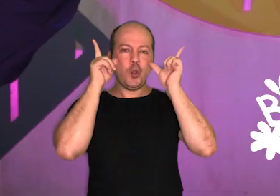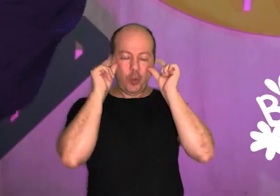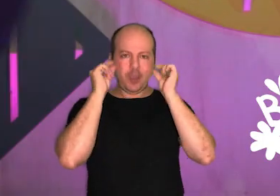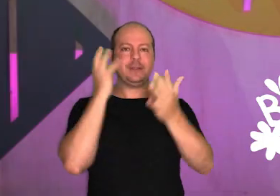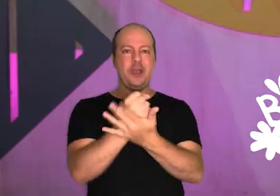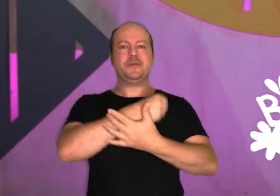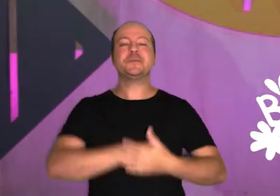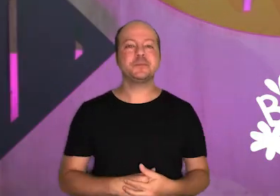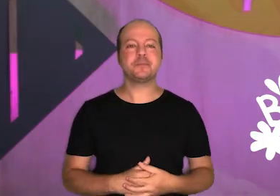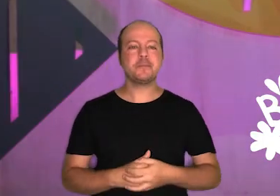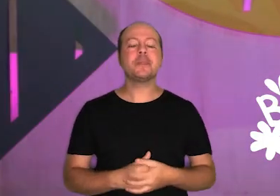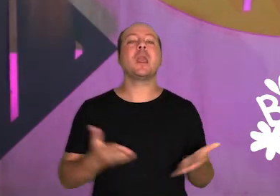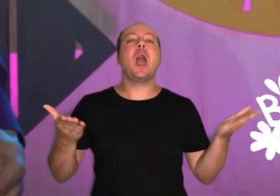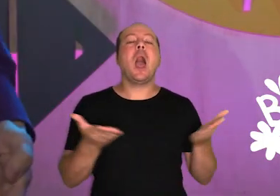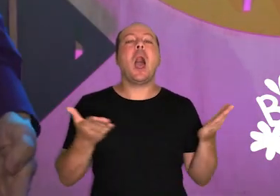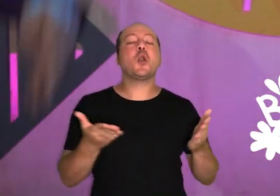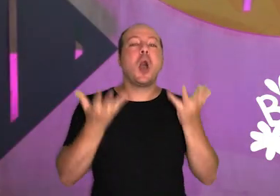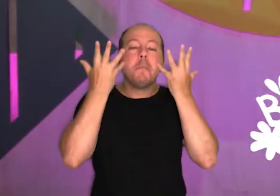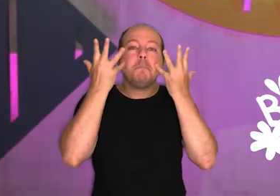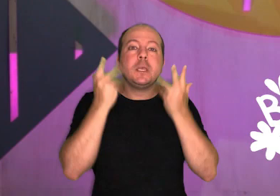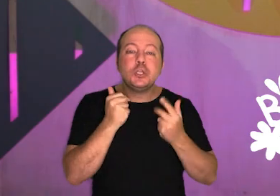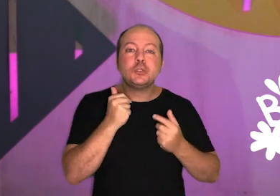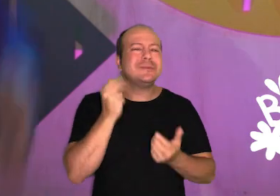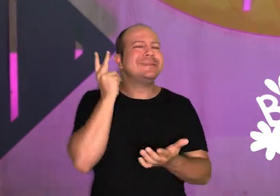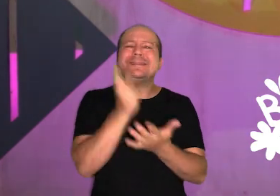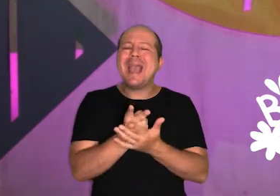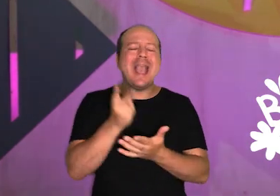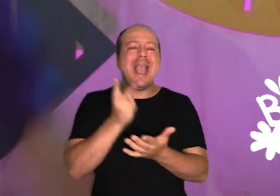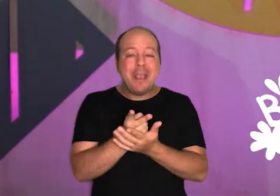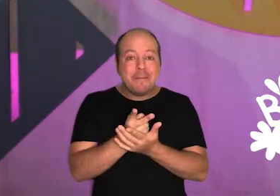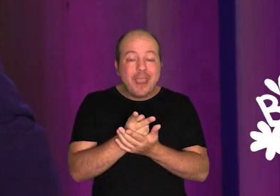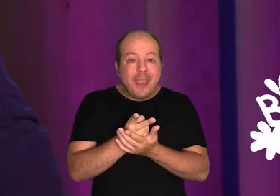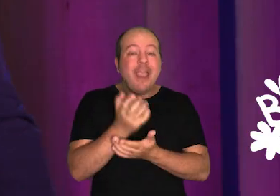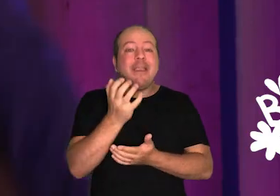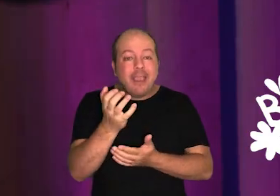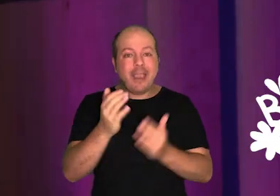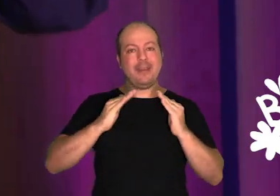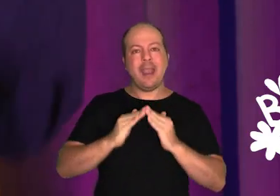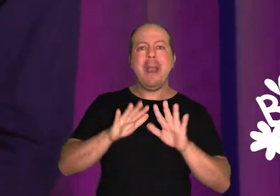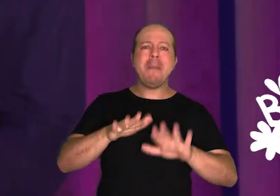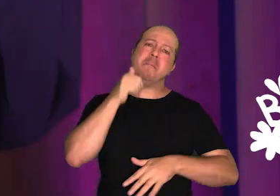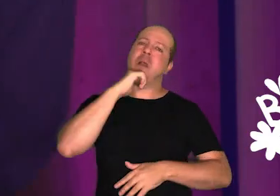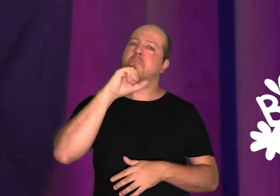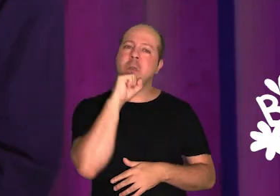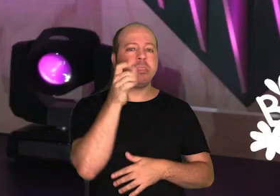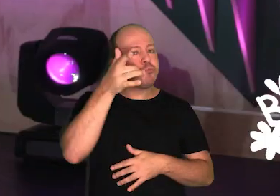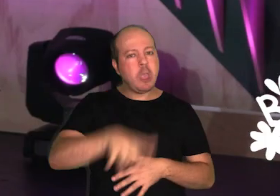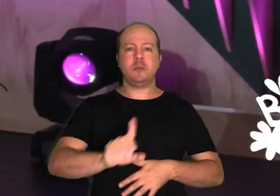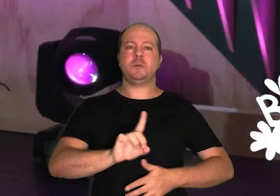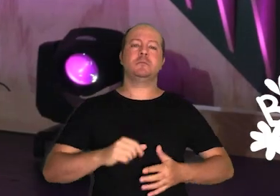Salvo. Muito bem. Agora o bicho que a gente sempre quis ter em casa, mas a mamãe não